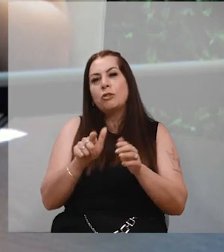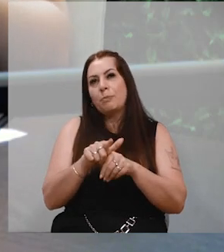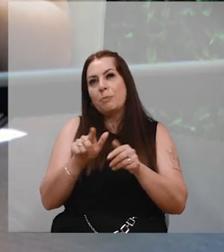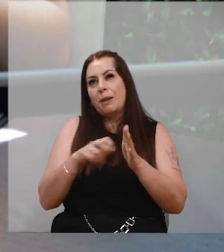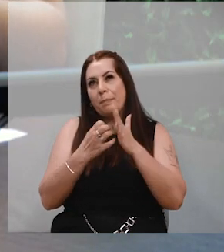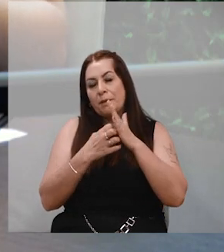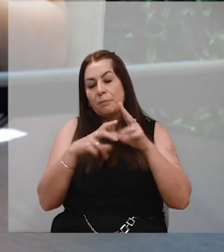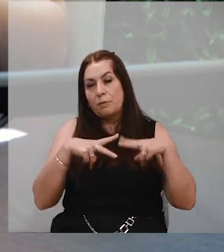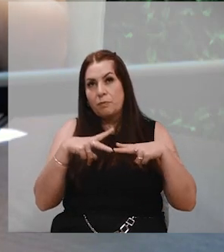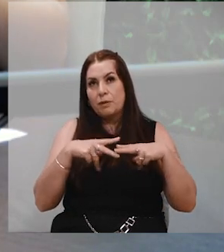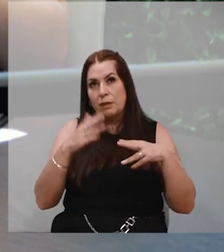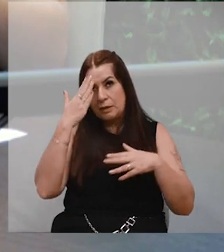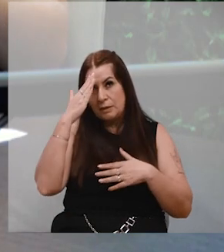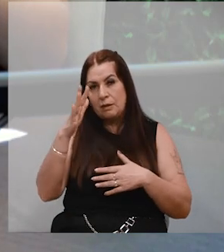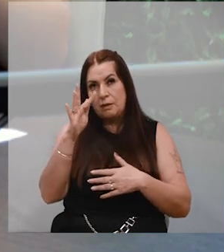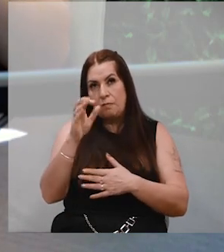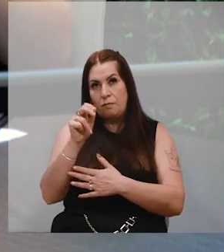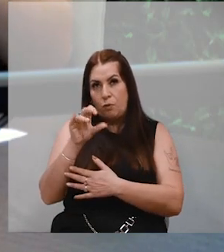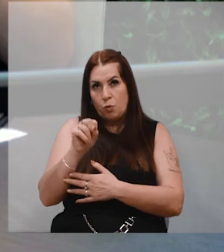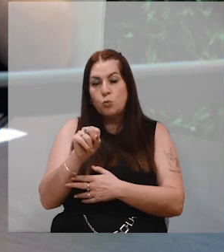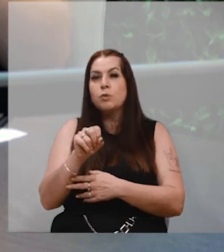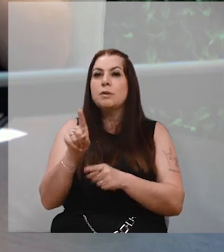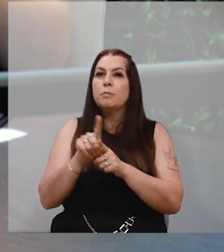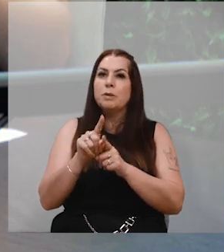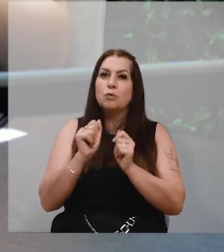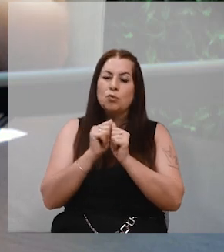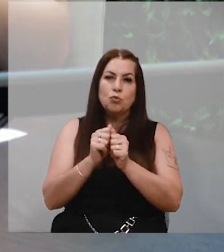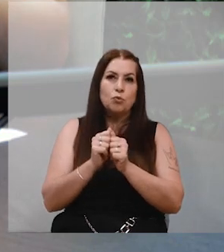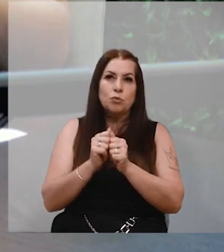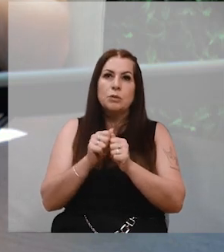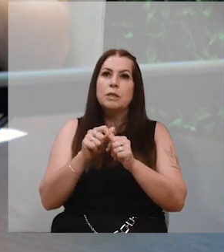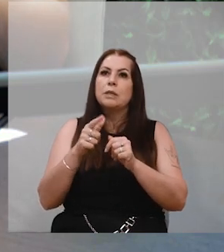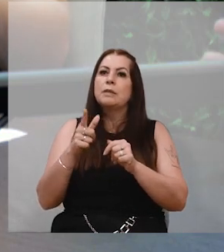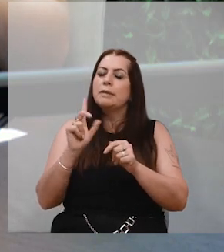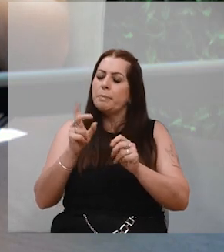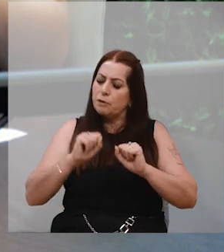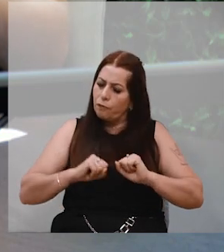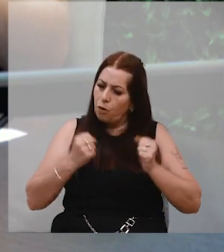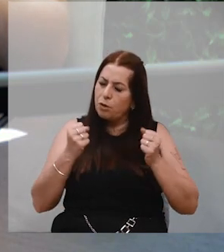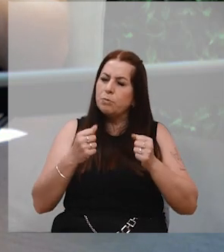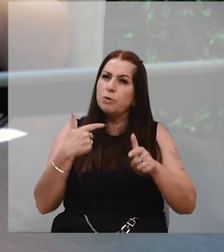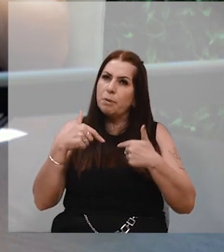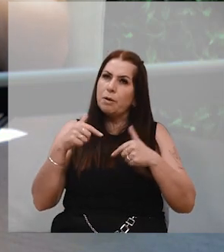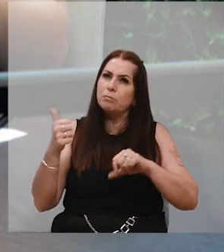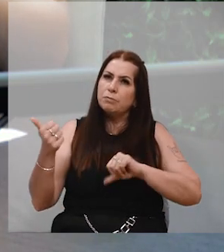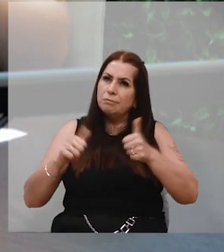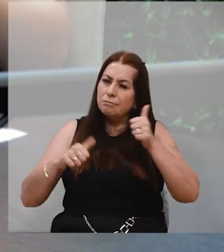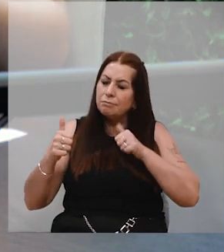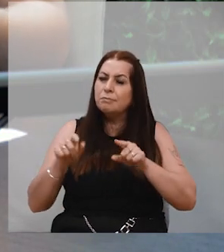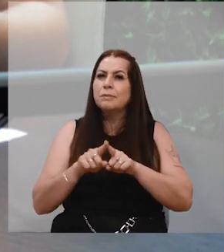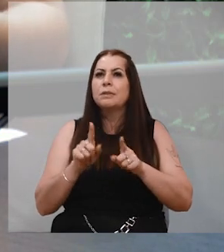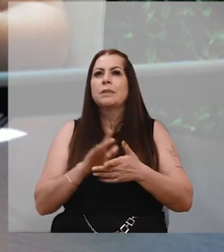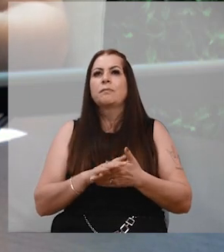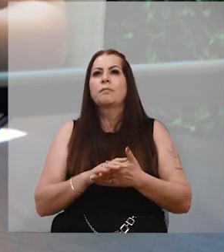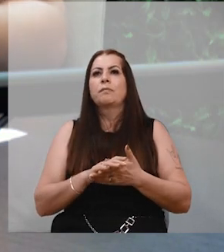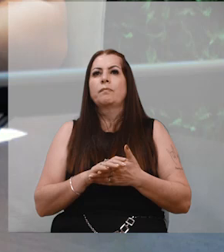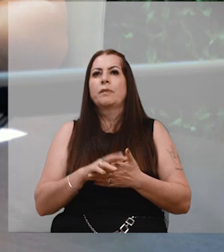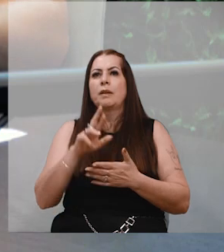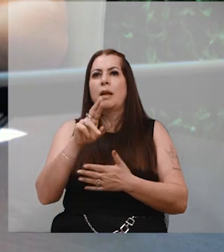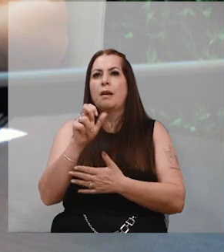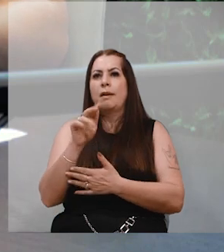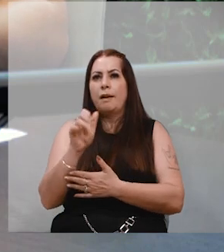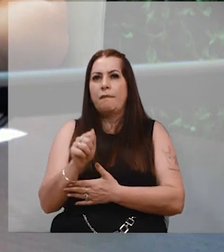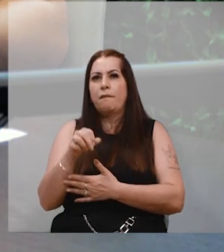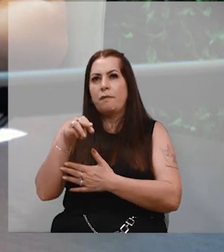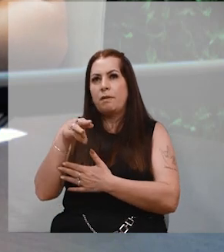Quero agradecer a toda a equipe da Focus que estão aqui com a gente, que não medem esforços para trazer um trabalho de qualidade,